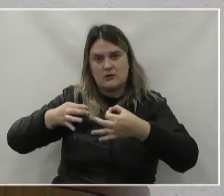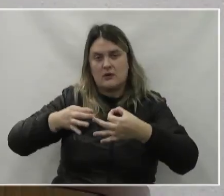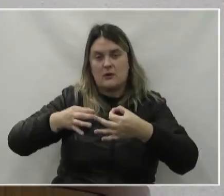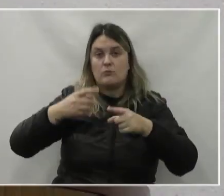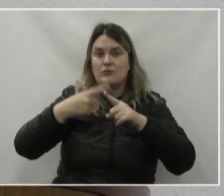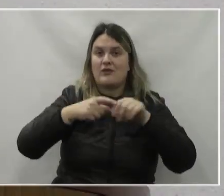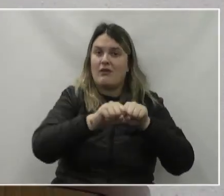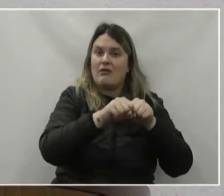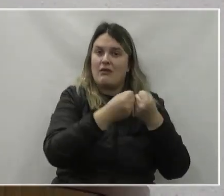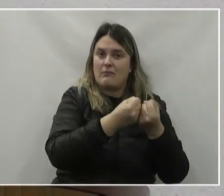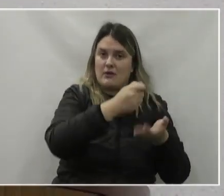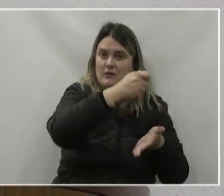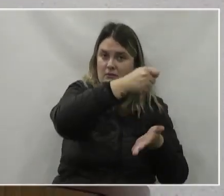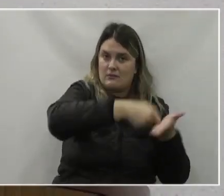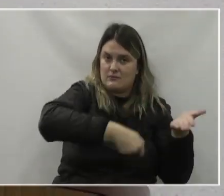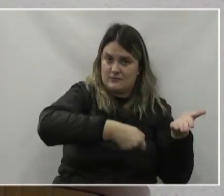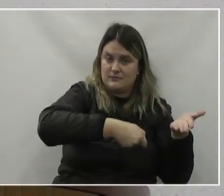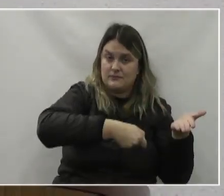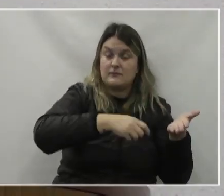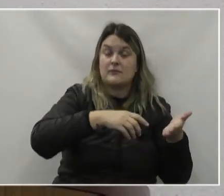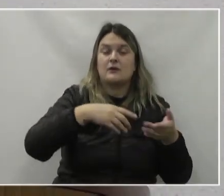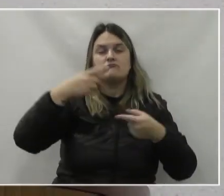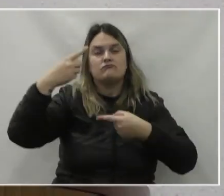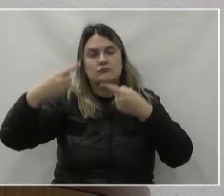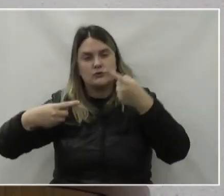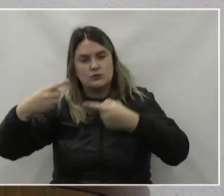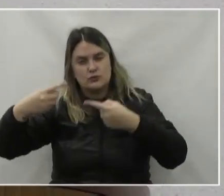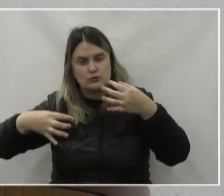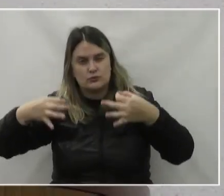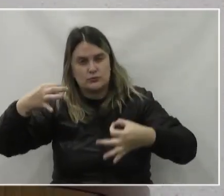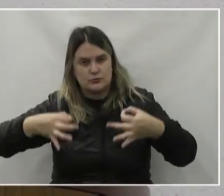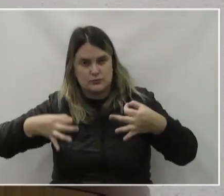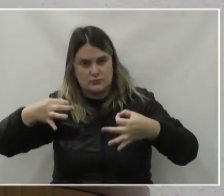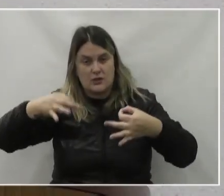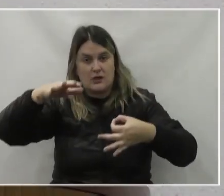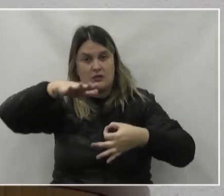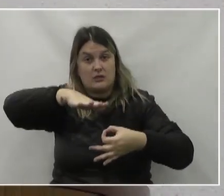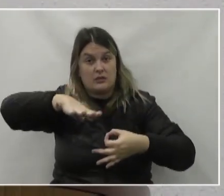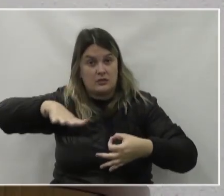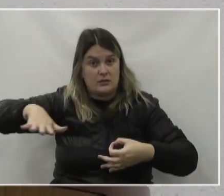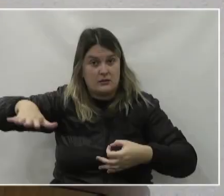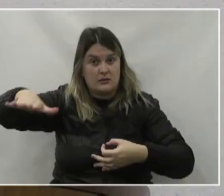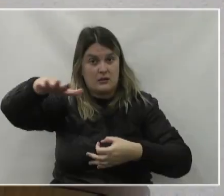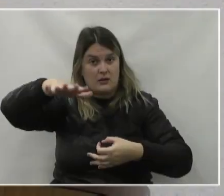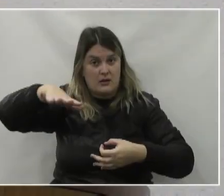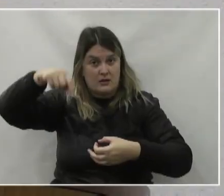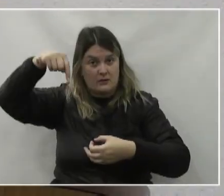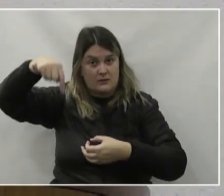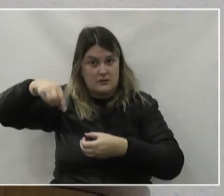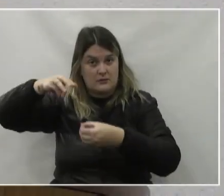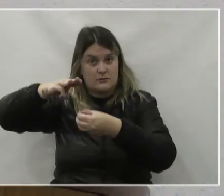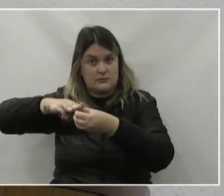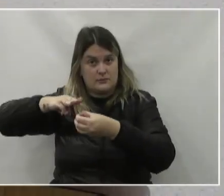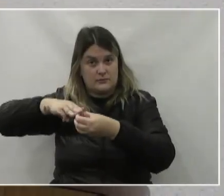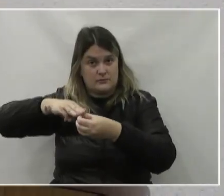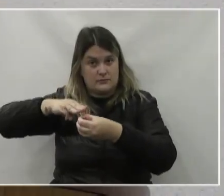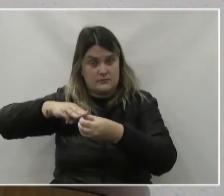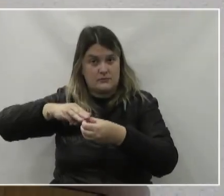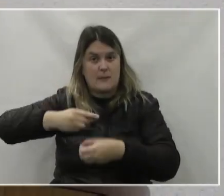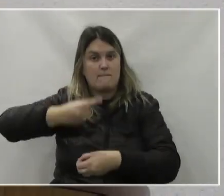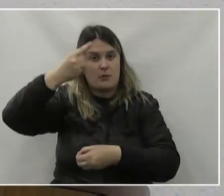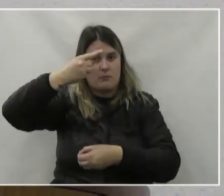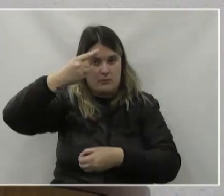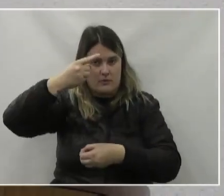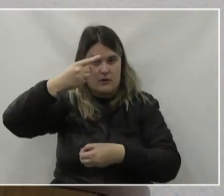né? Dessa disputa jurídica, na esfera municipal, aqui na primeira